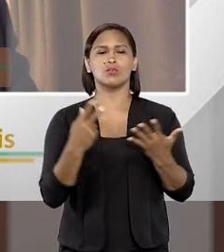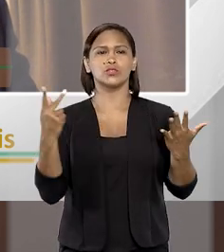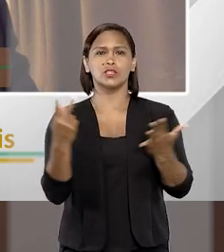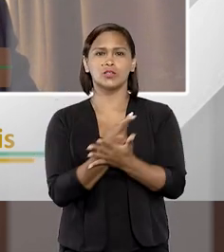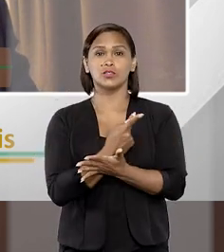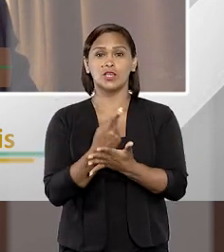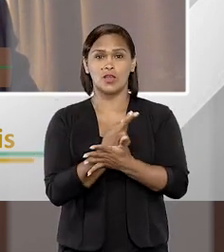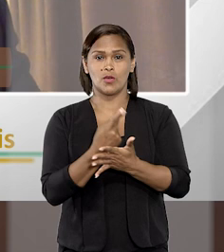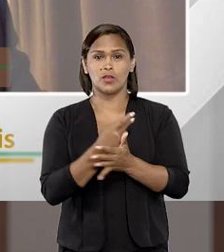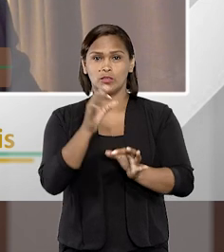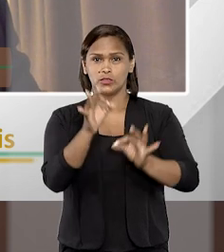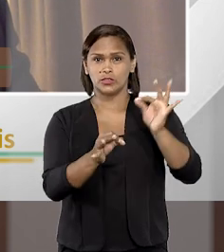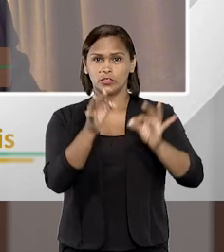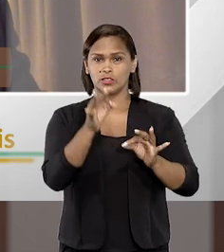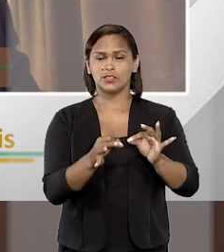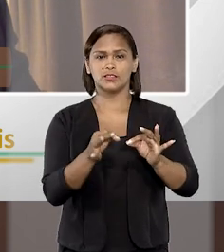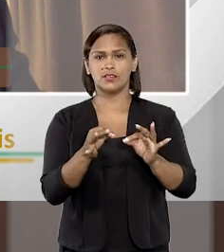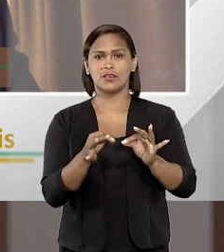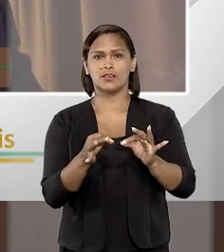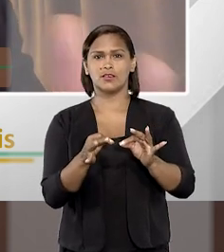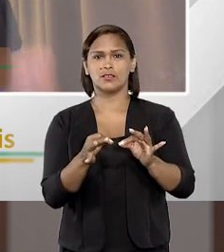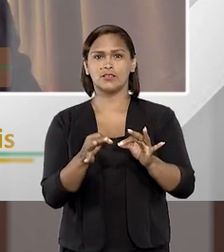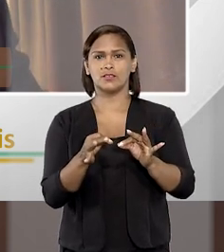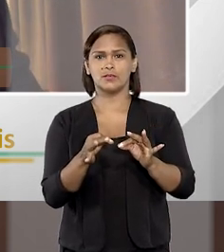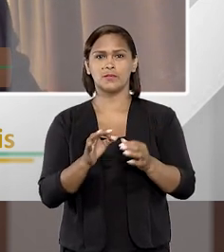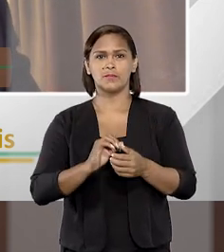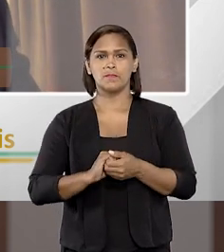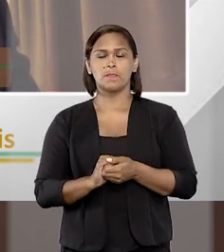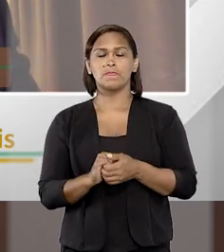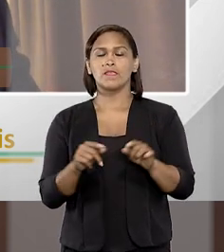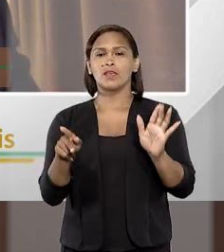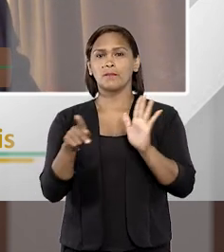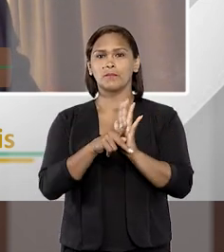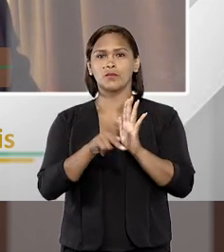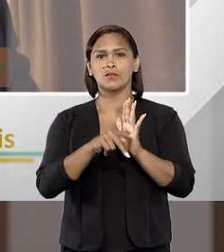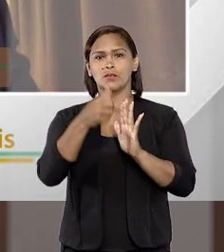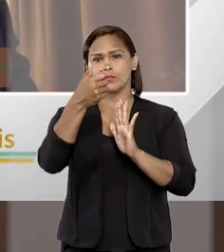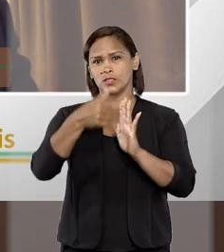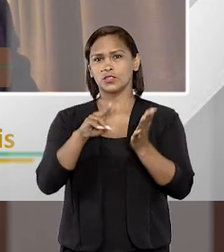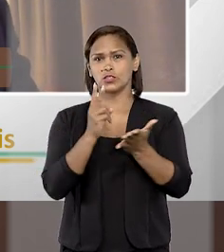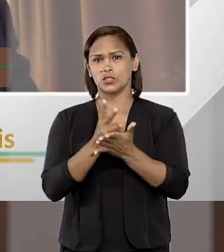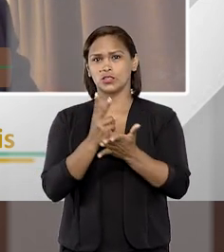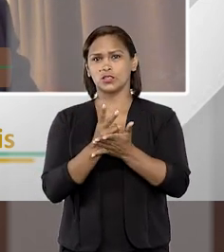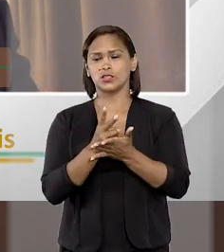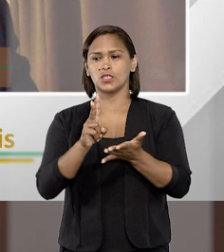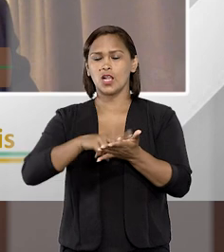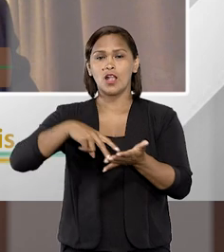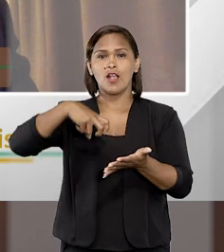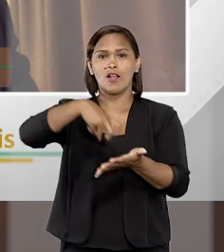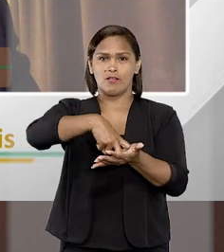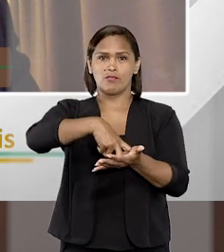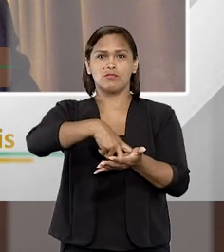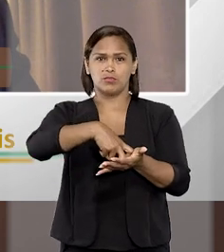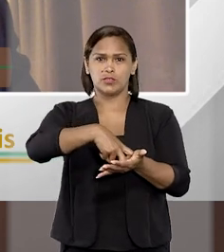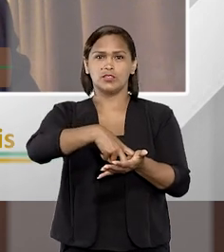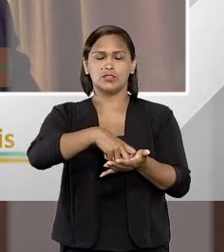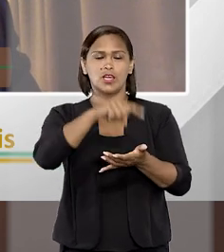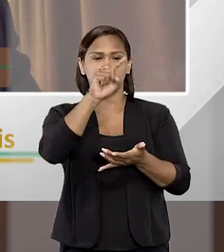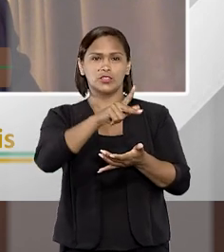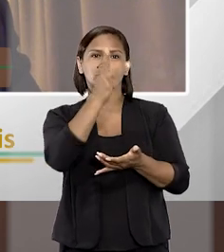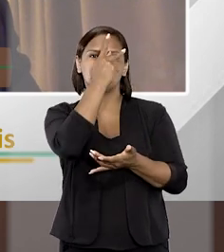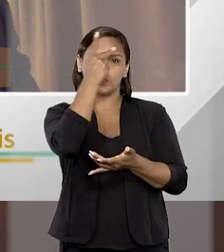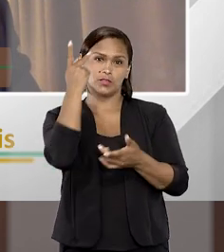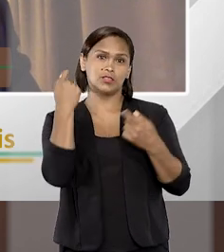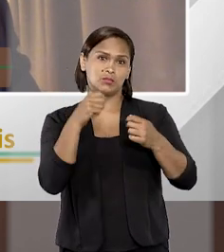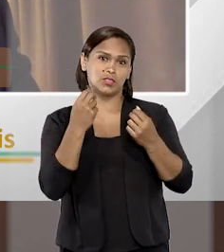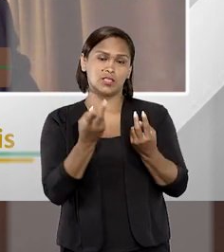ocorrência do erro judiciário não é propriamente da impunidade daqueles que deveriam estar